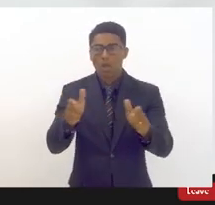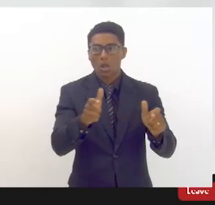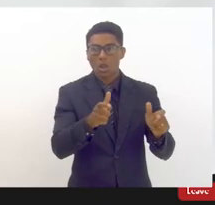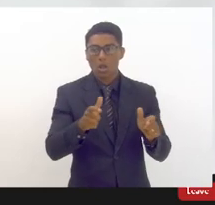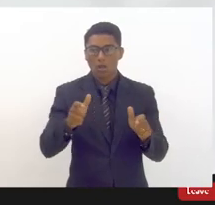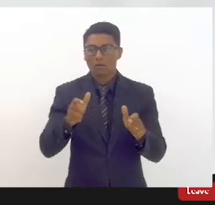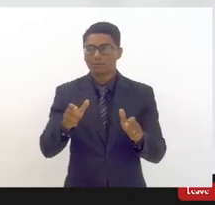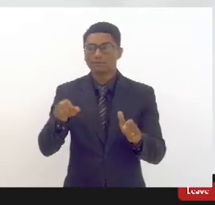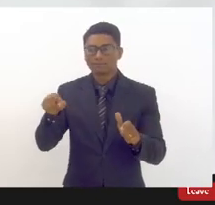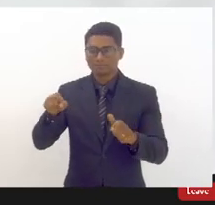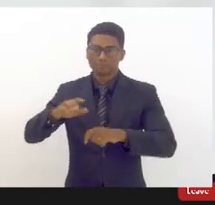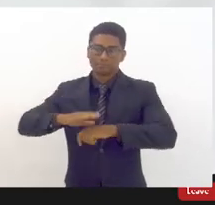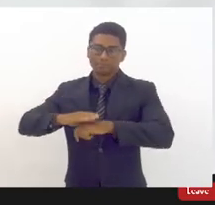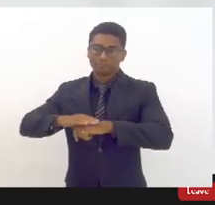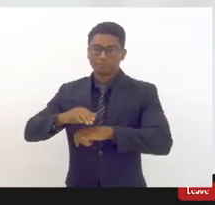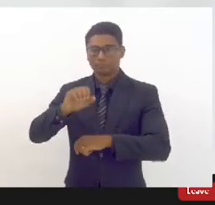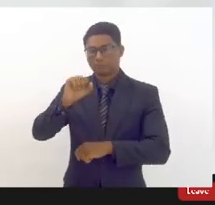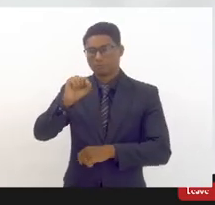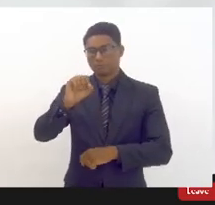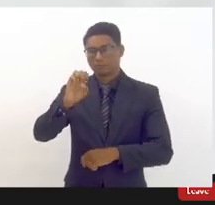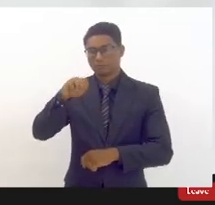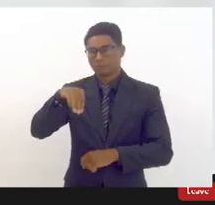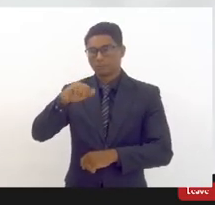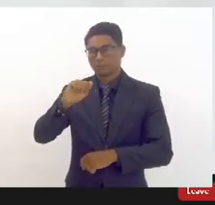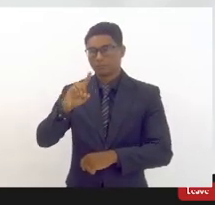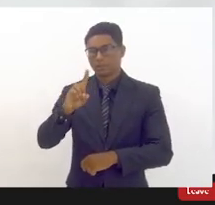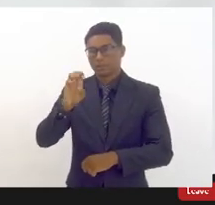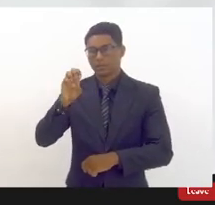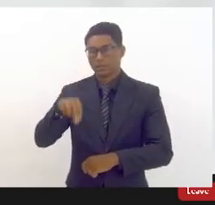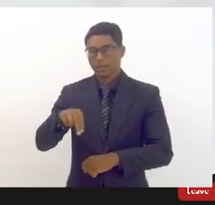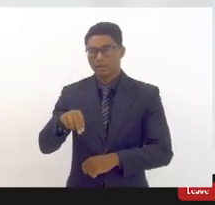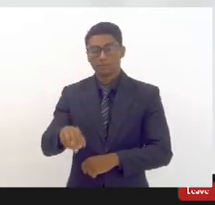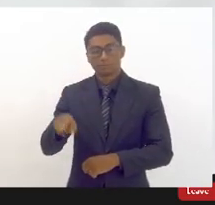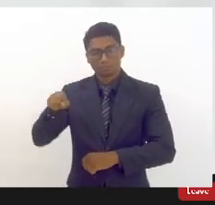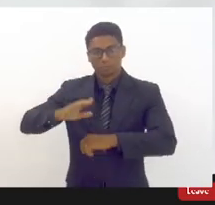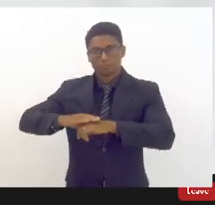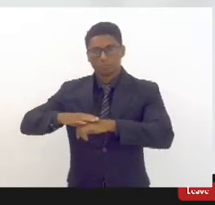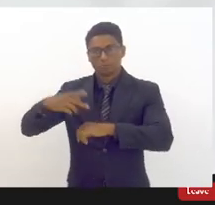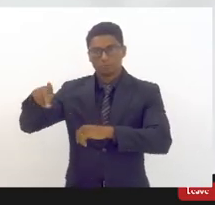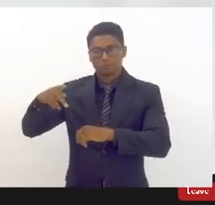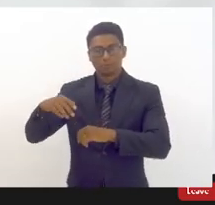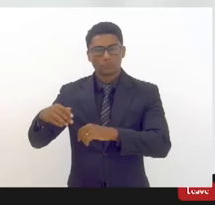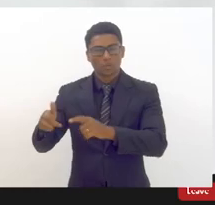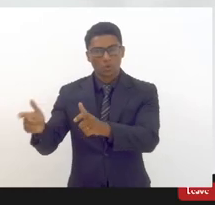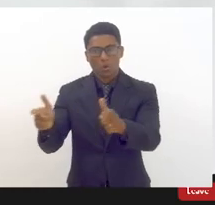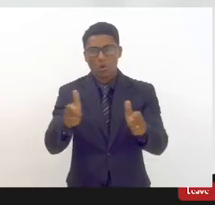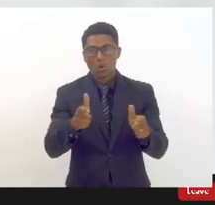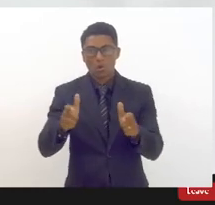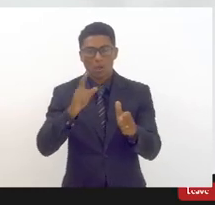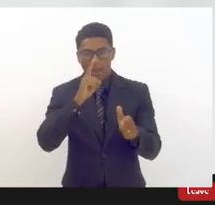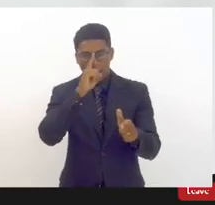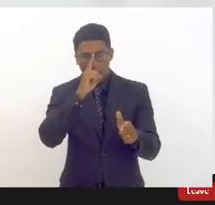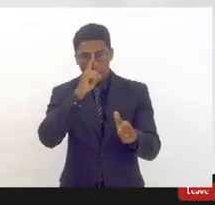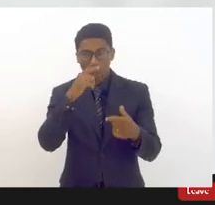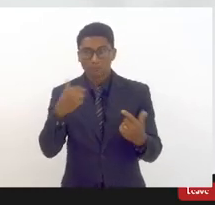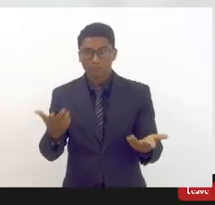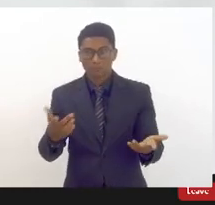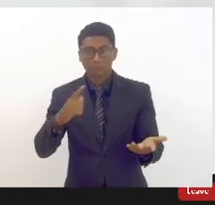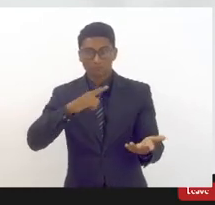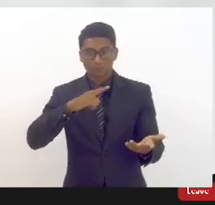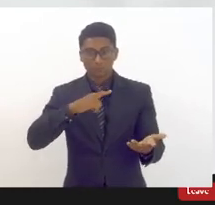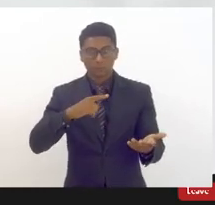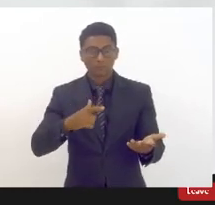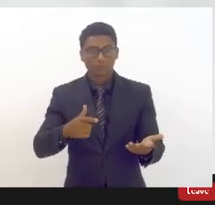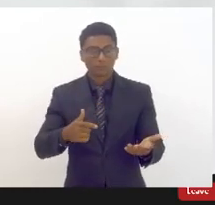CEMADEM, do Centro Nacional de Monitoramento de Alerta e Defesa de Desastres Naturais, o município, em um município de